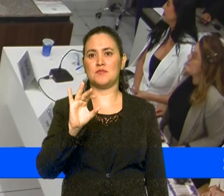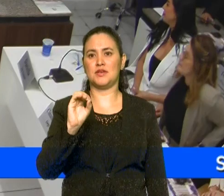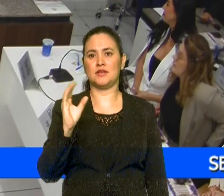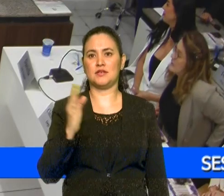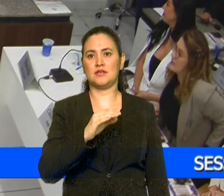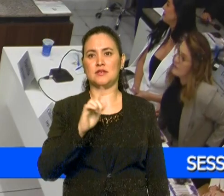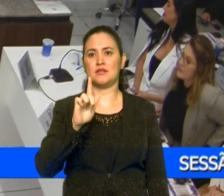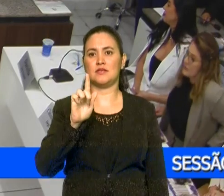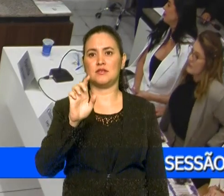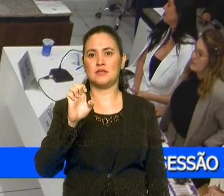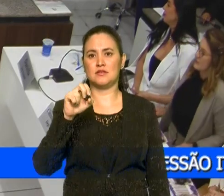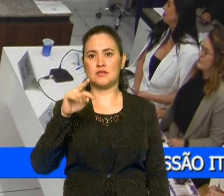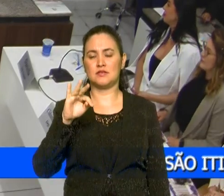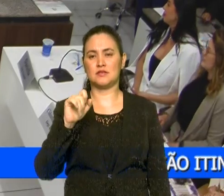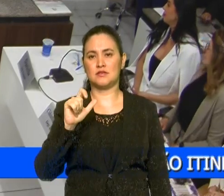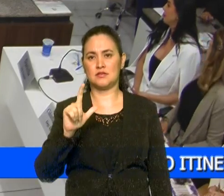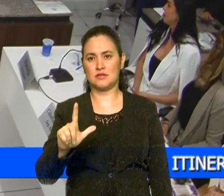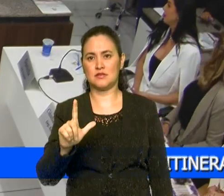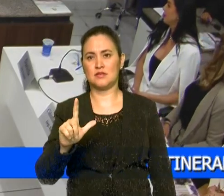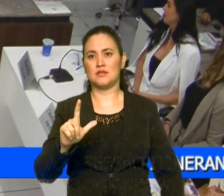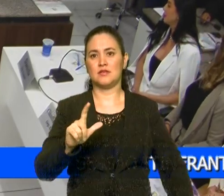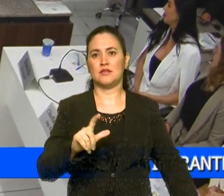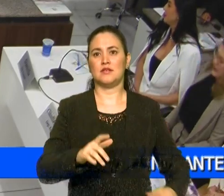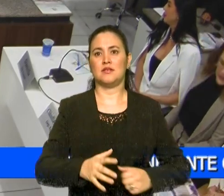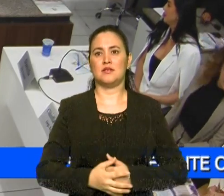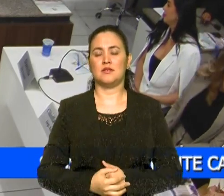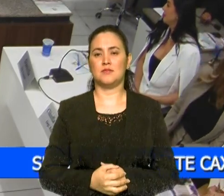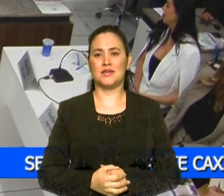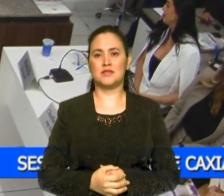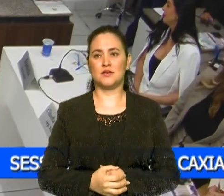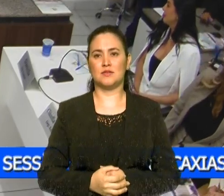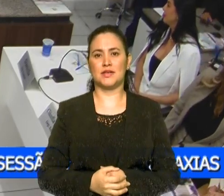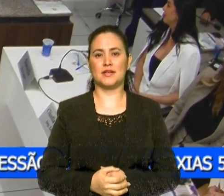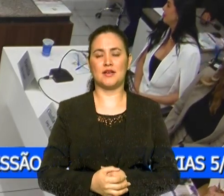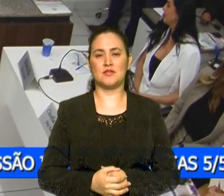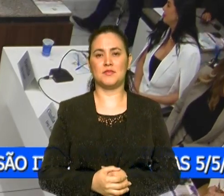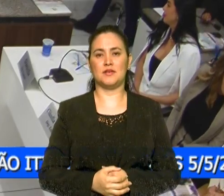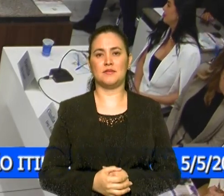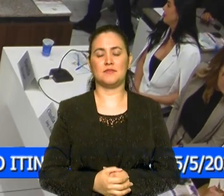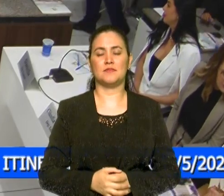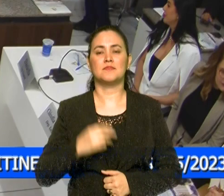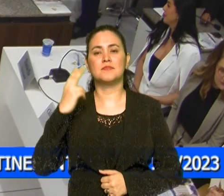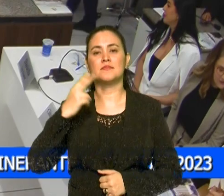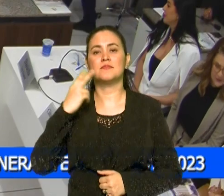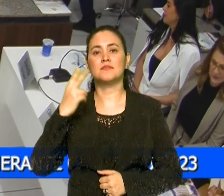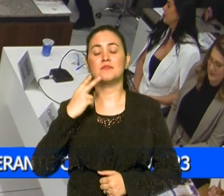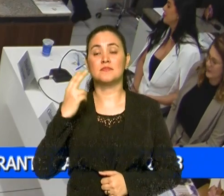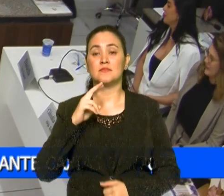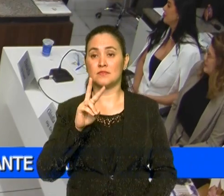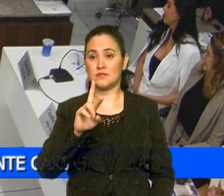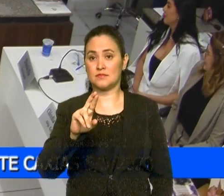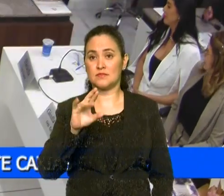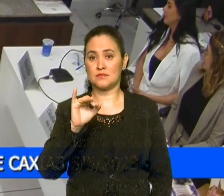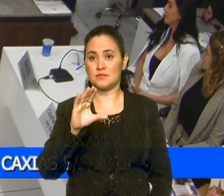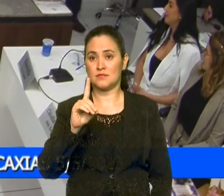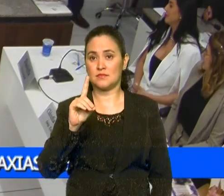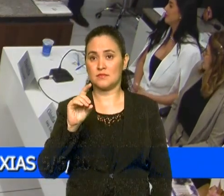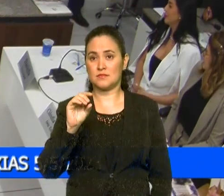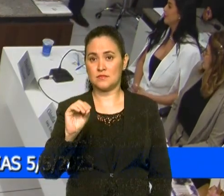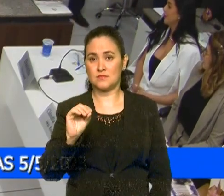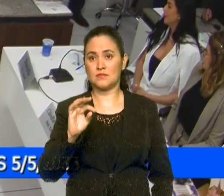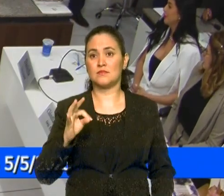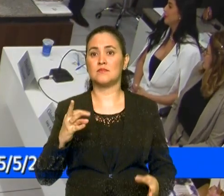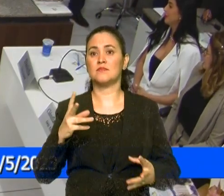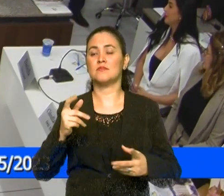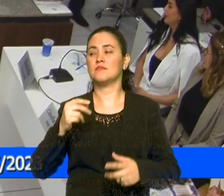de Vereadores de Caxias, vereador Ricardo. Estendo a saudação a todos os vereadores, que